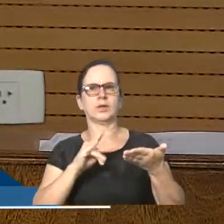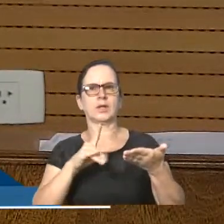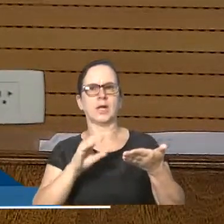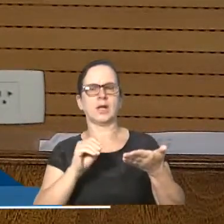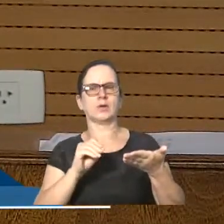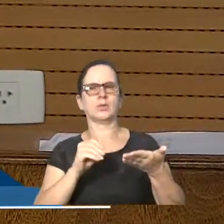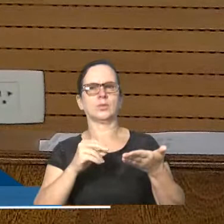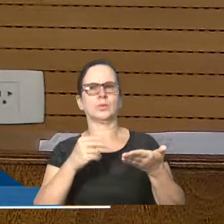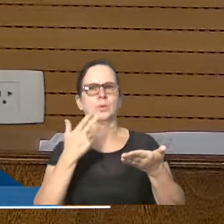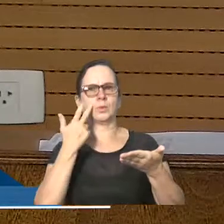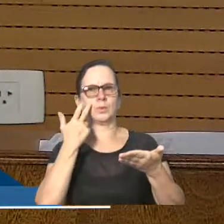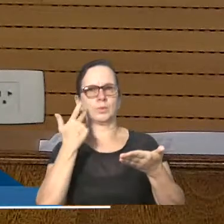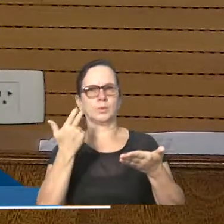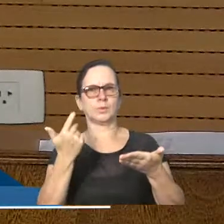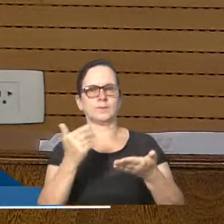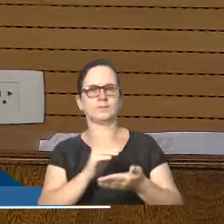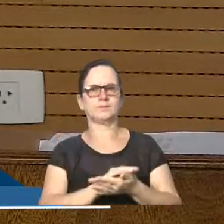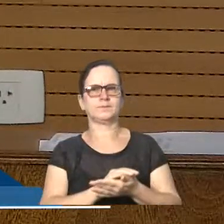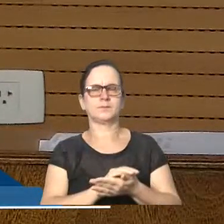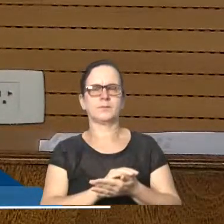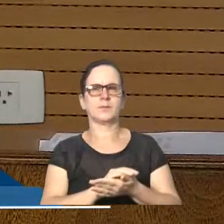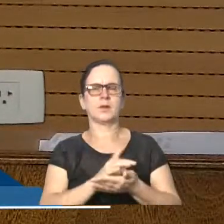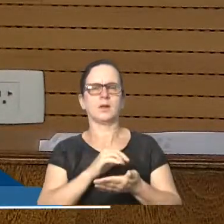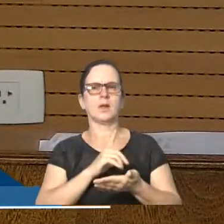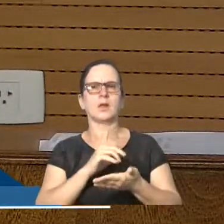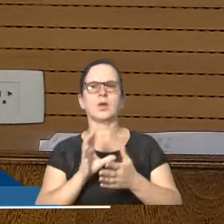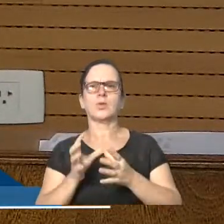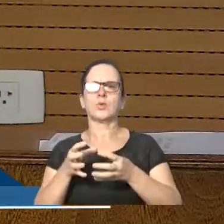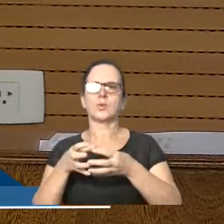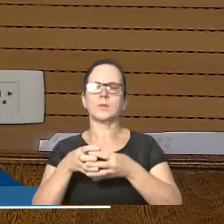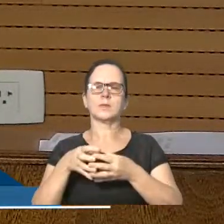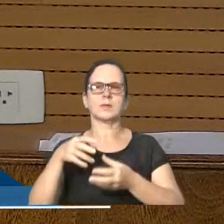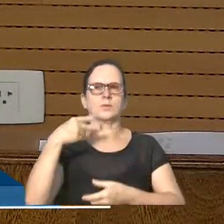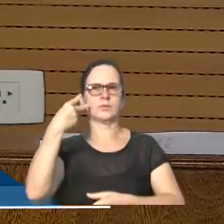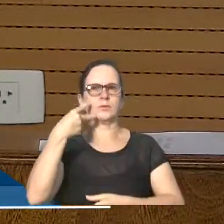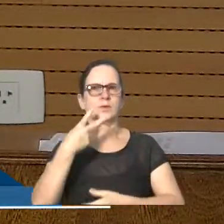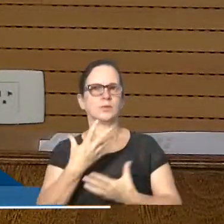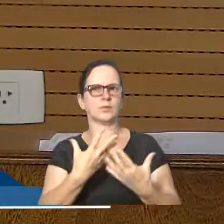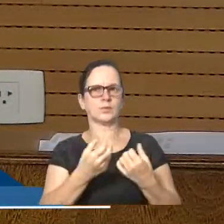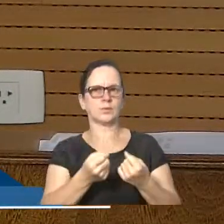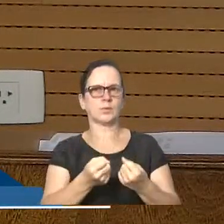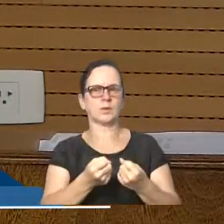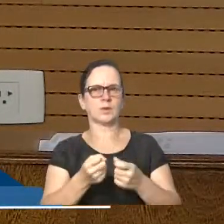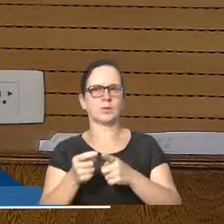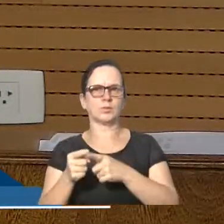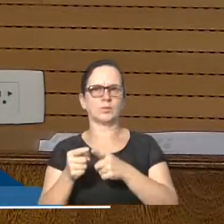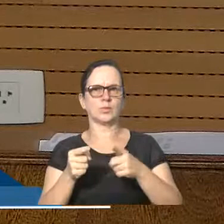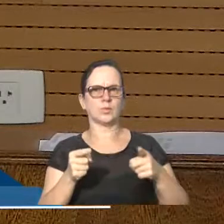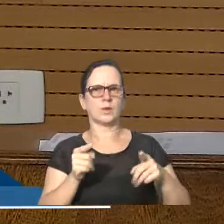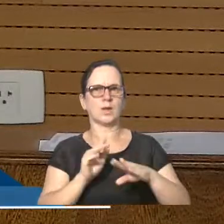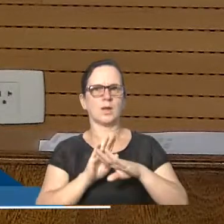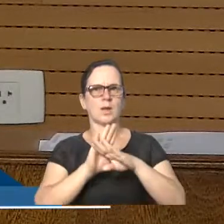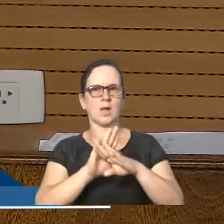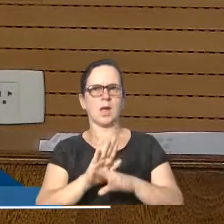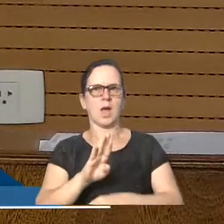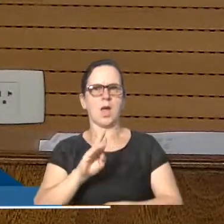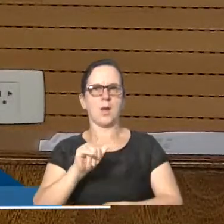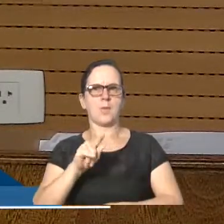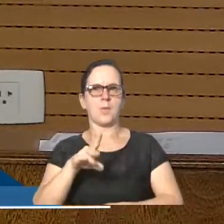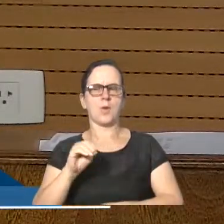jurídico e legal. A proposição legislativa consiste em autorizar a prorrogação do auxílio Bolsa